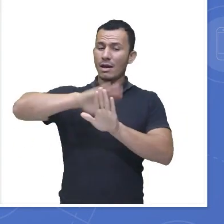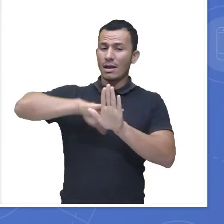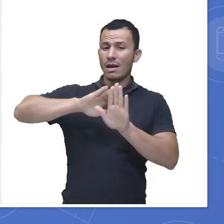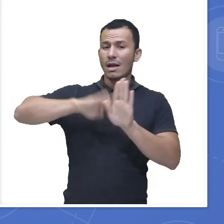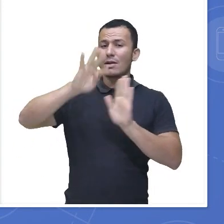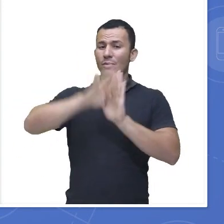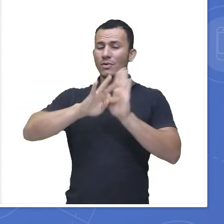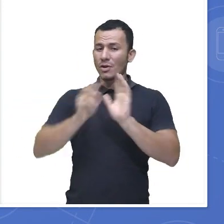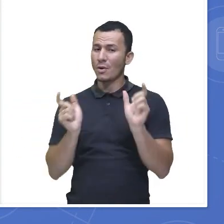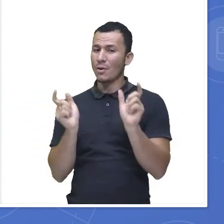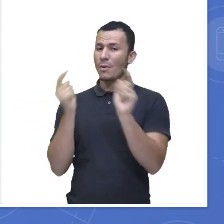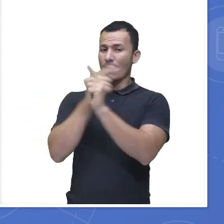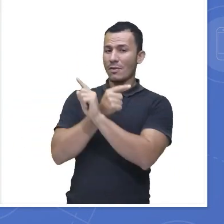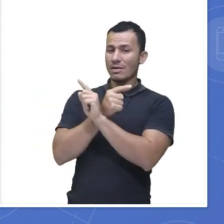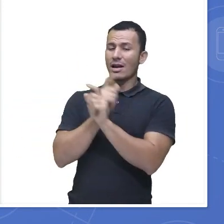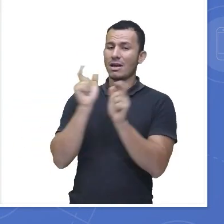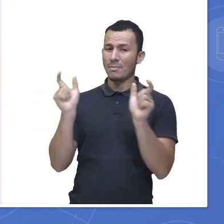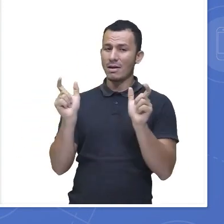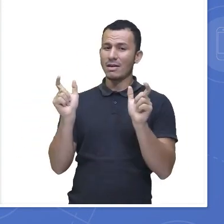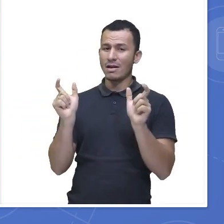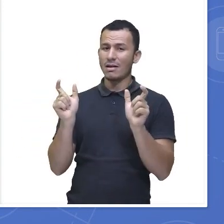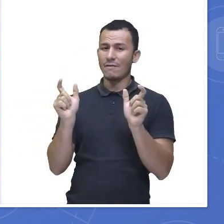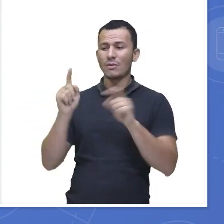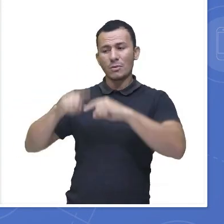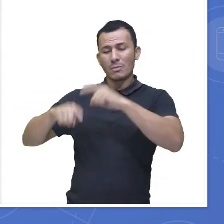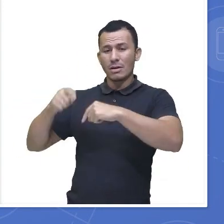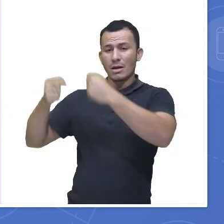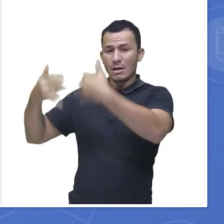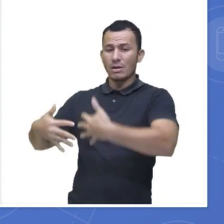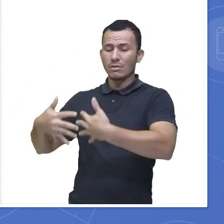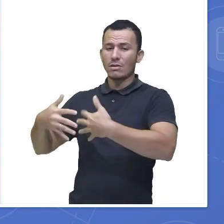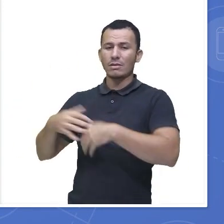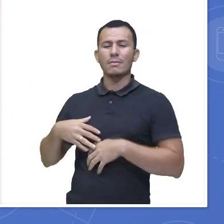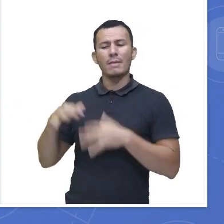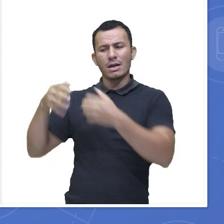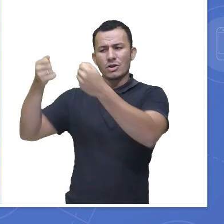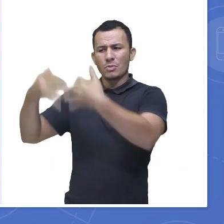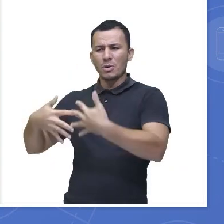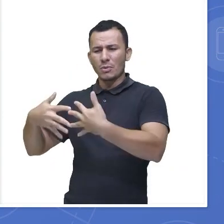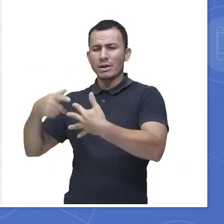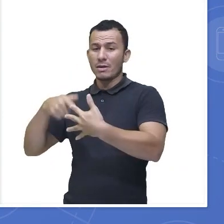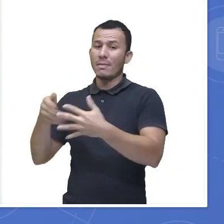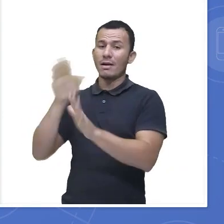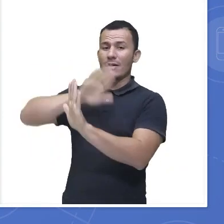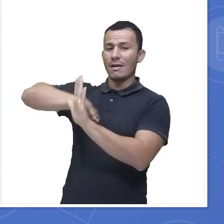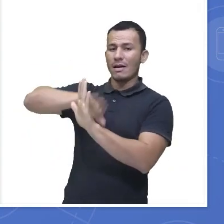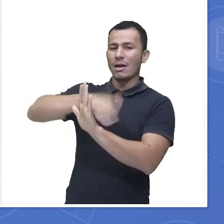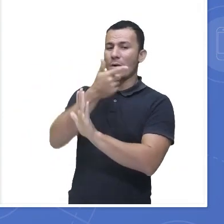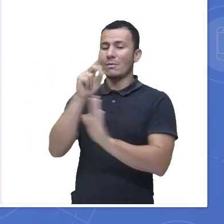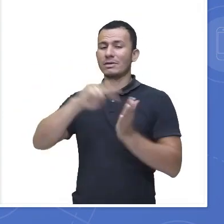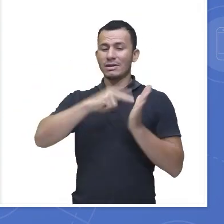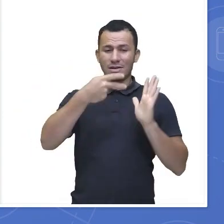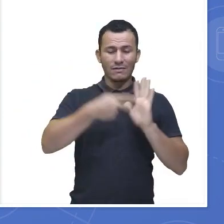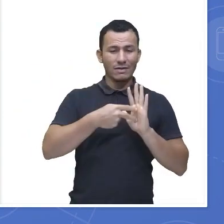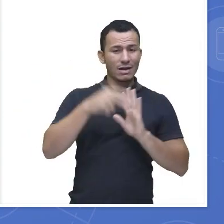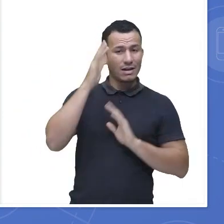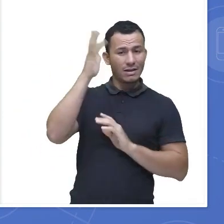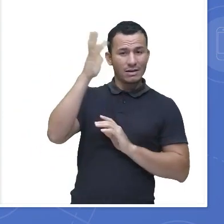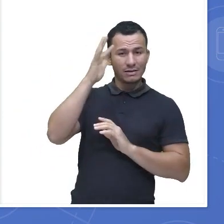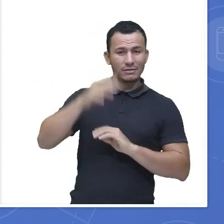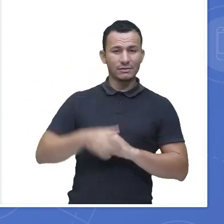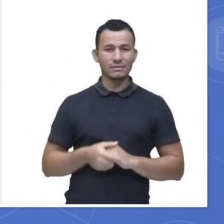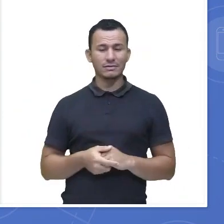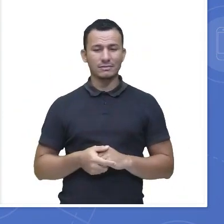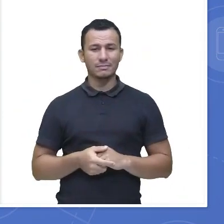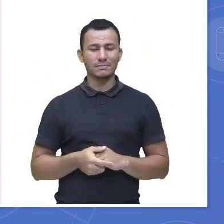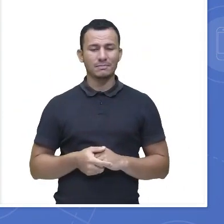o contrário do que foi dito pela materialidade textual. Então, foi dito uma coisa, mas pensava-se outro, o contexto já te induziu a outro.